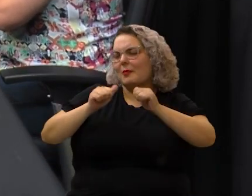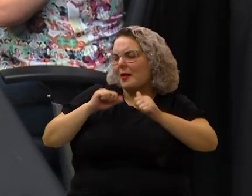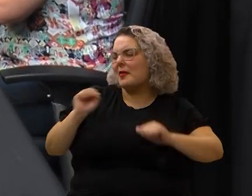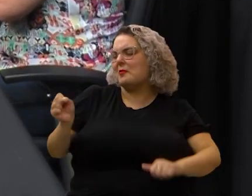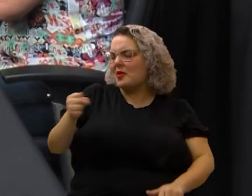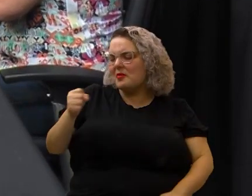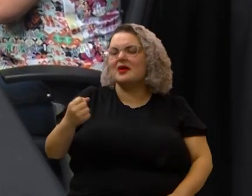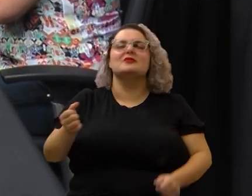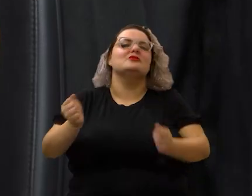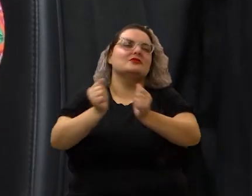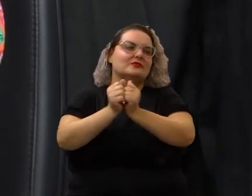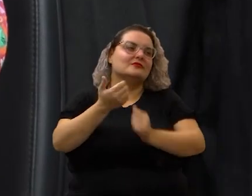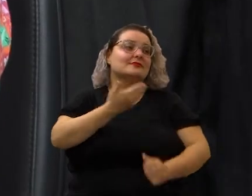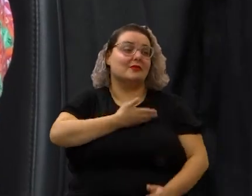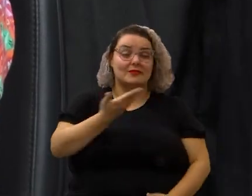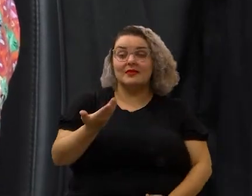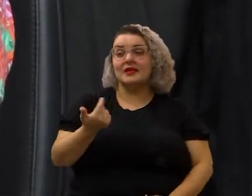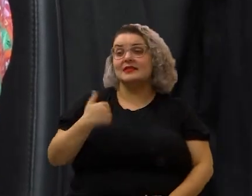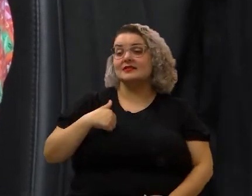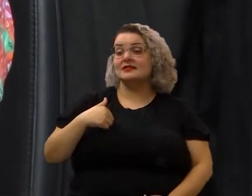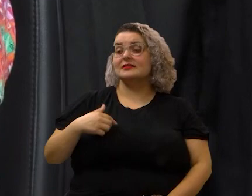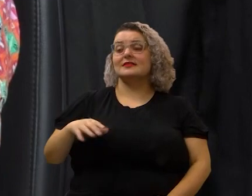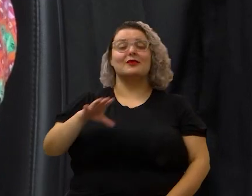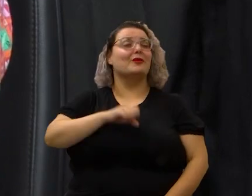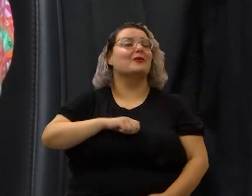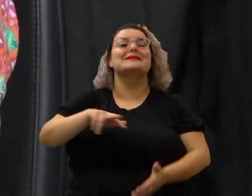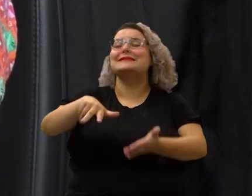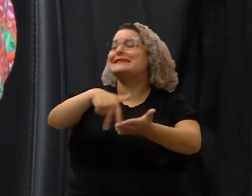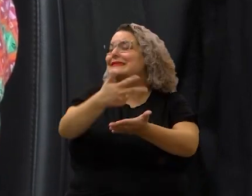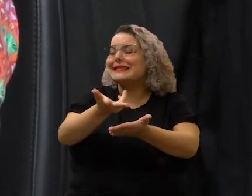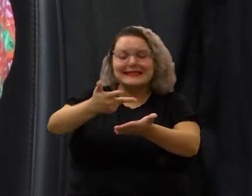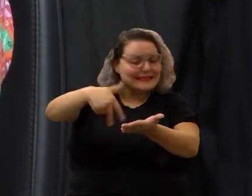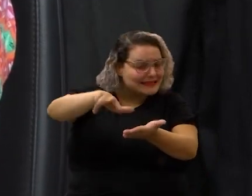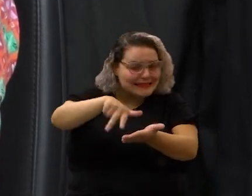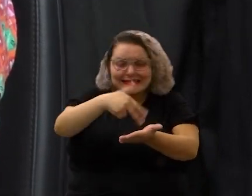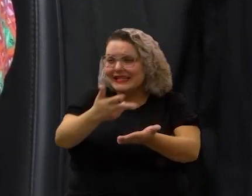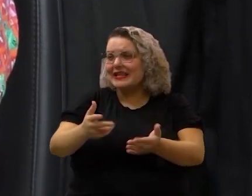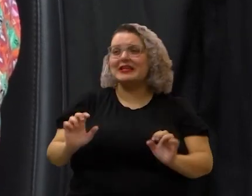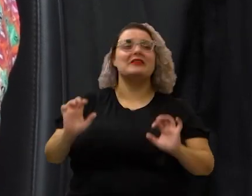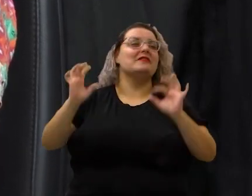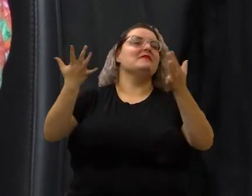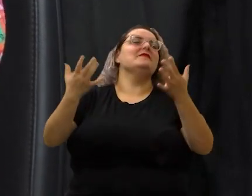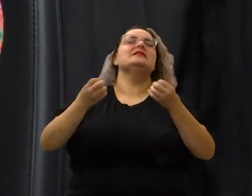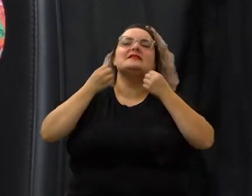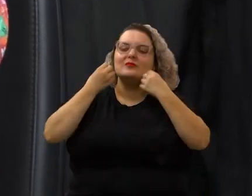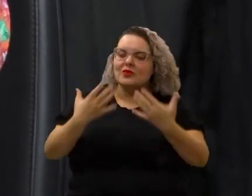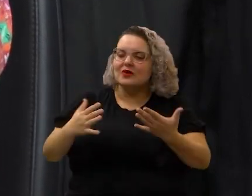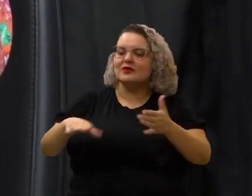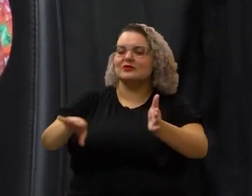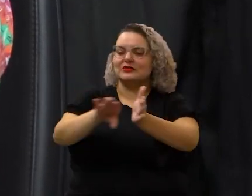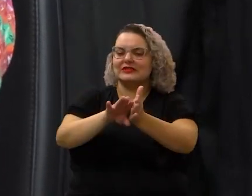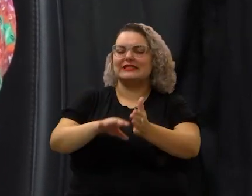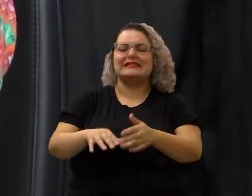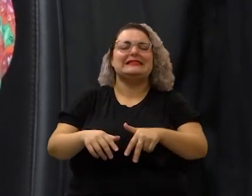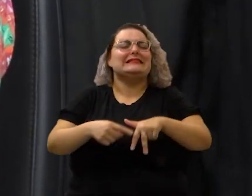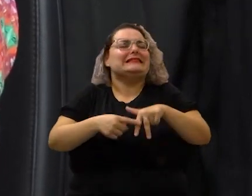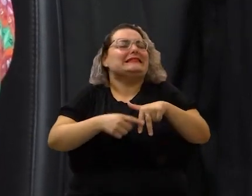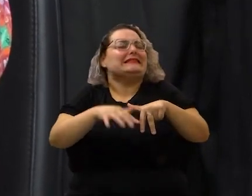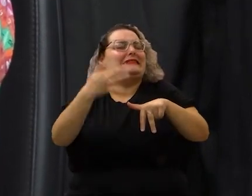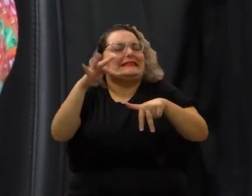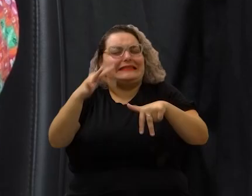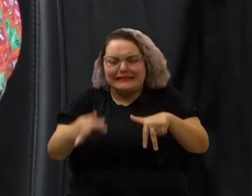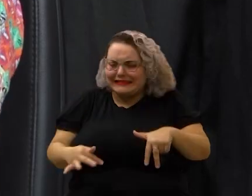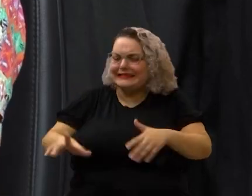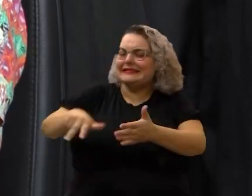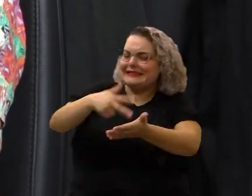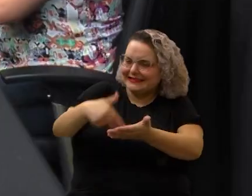uma cerveja com os amigos e tal. Mas eu gosto muito de sair, dançar. Para mim, festa boa é quando você chega assim, quando você chega com dor